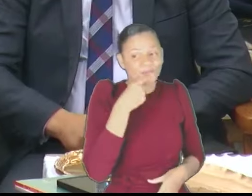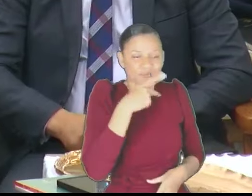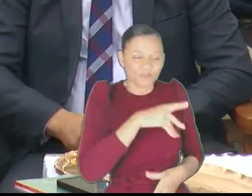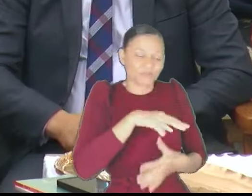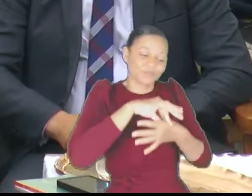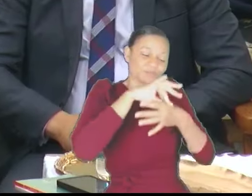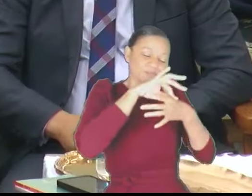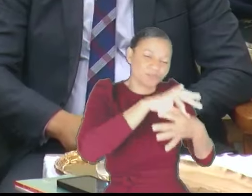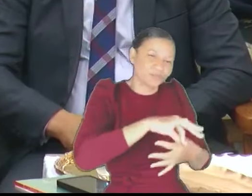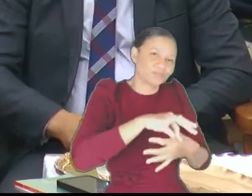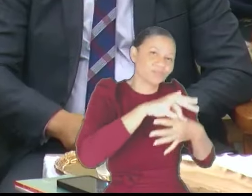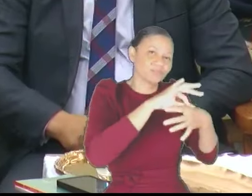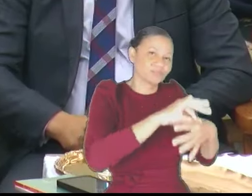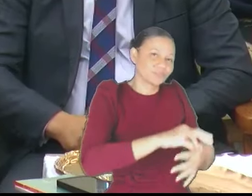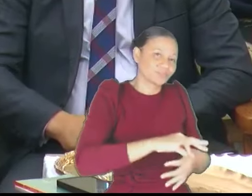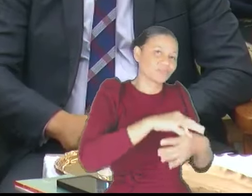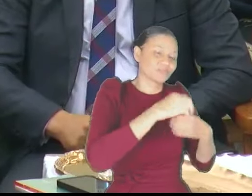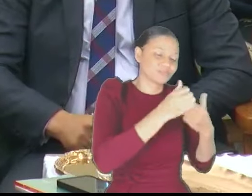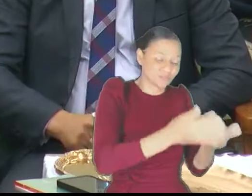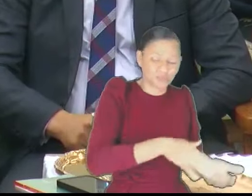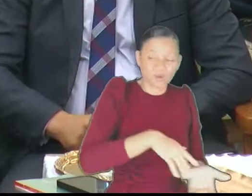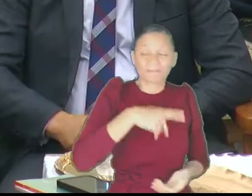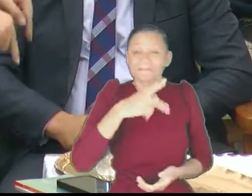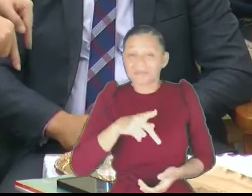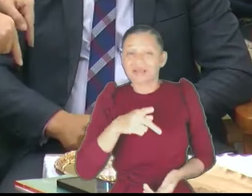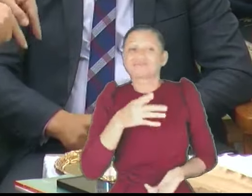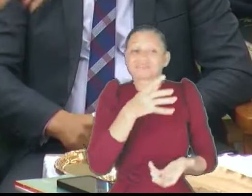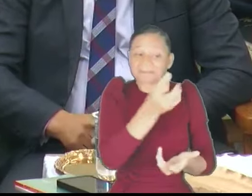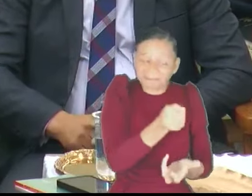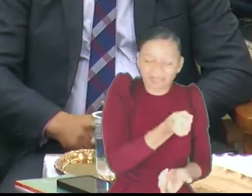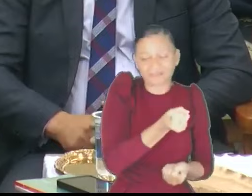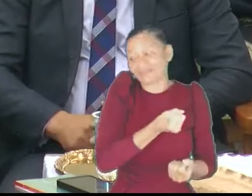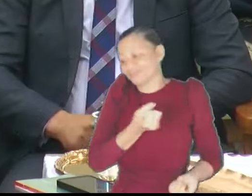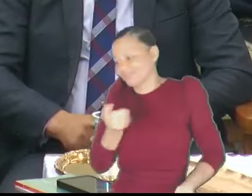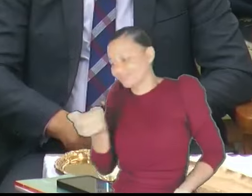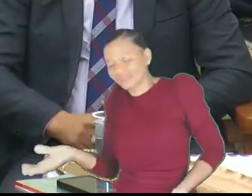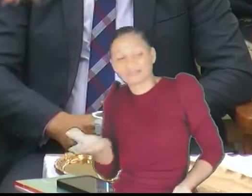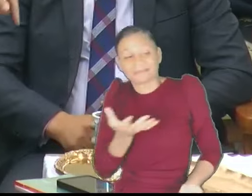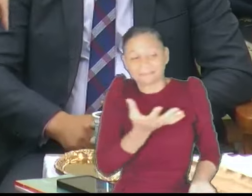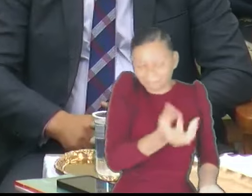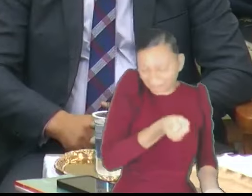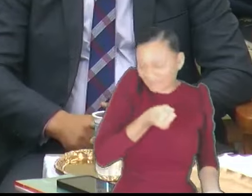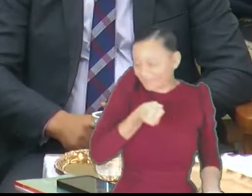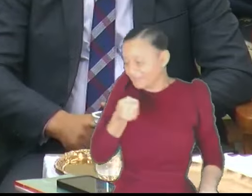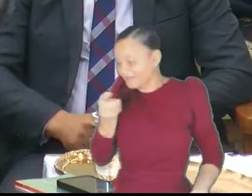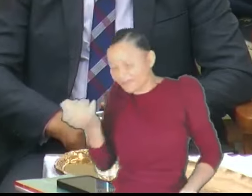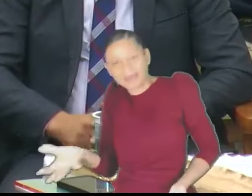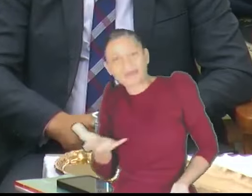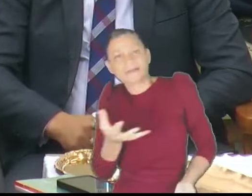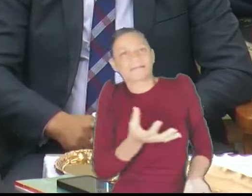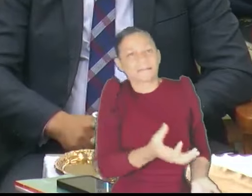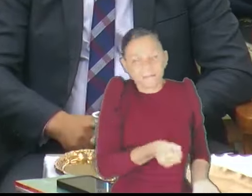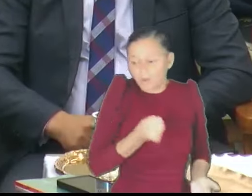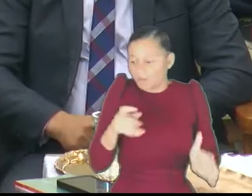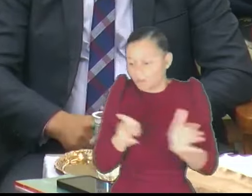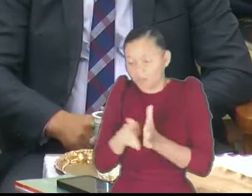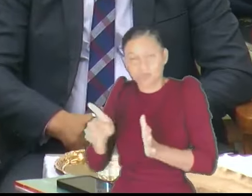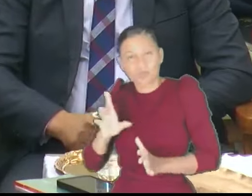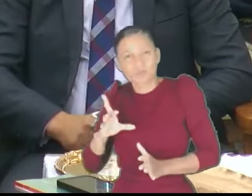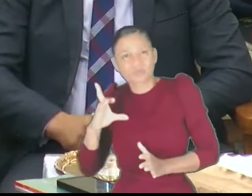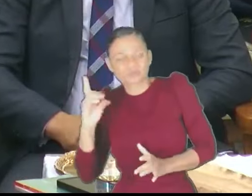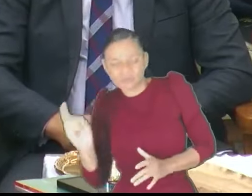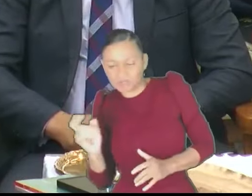no teu bico, mas tem que chegar no altar. Passa no teu bico, mas tem que chegar no altar. Passa no bico, mas tem que chegar no altar. Porque o que é de Deus, Deus tira